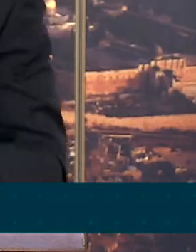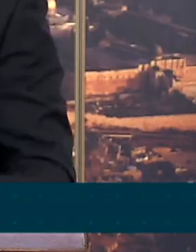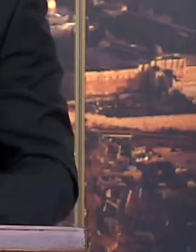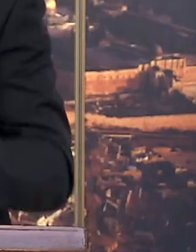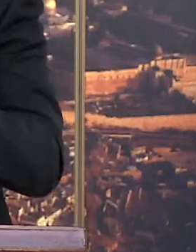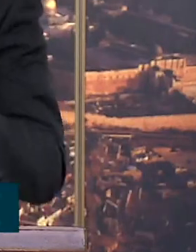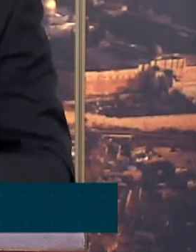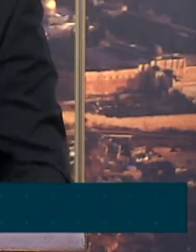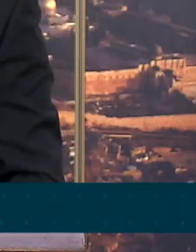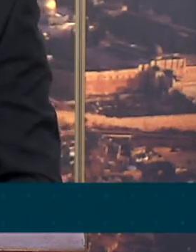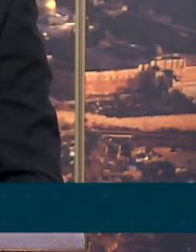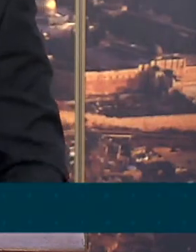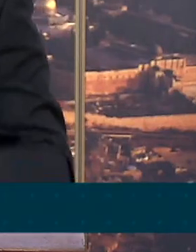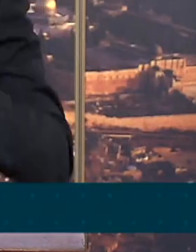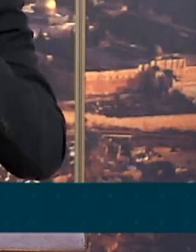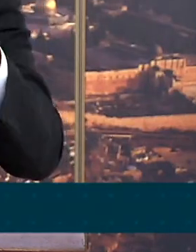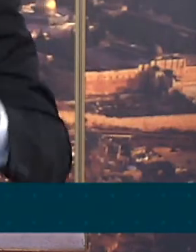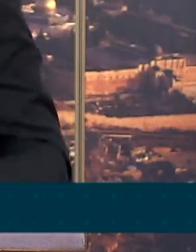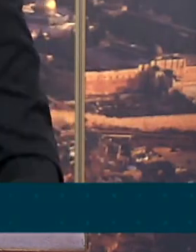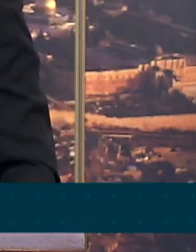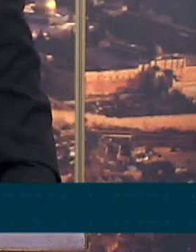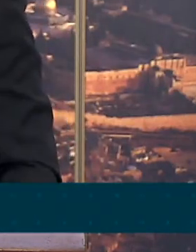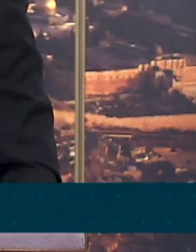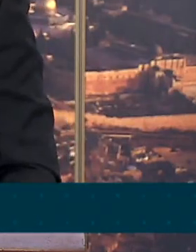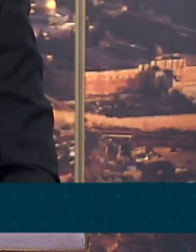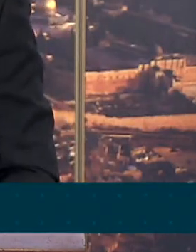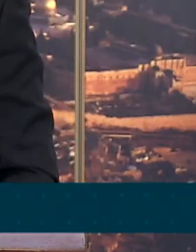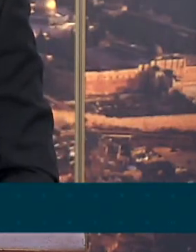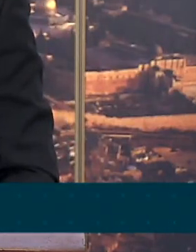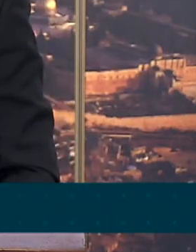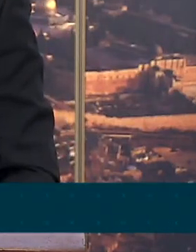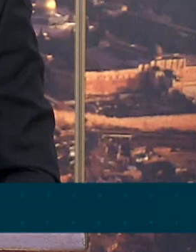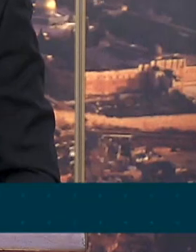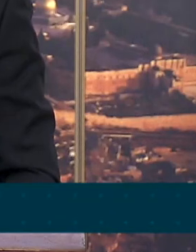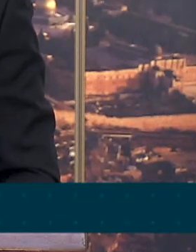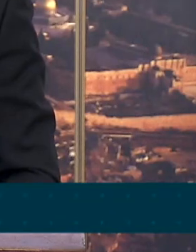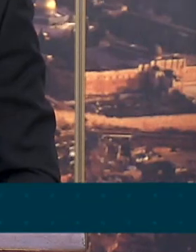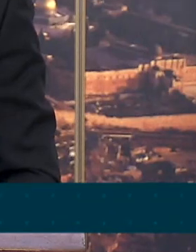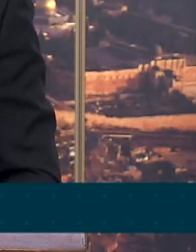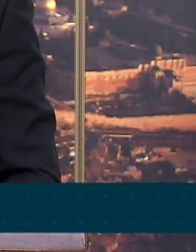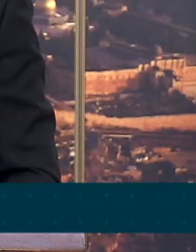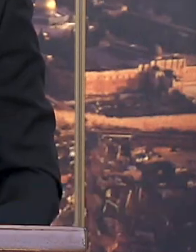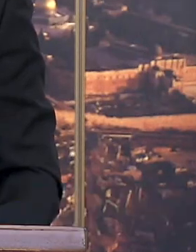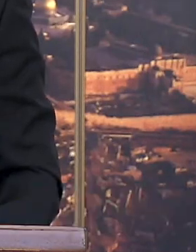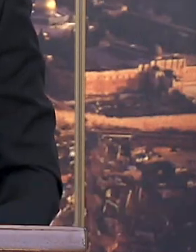alguns meses atrás com a primeira-dama e levamos quase